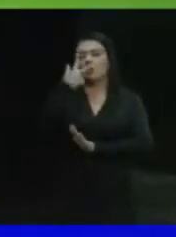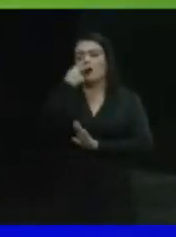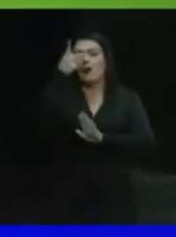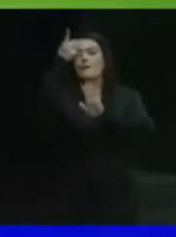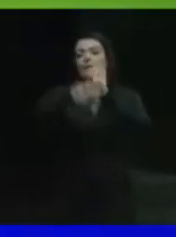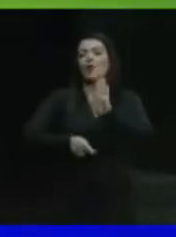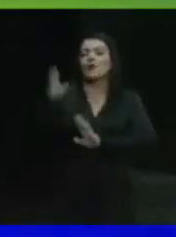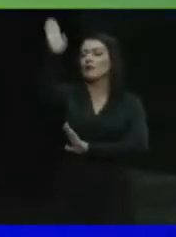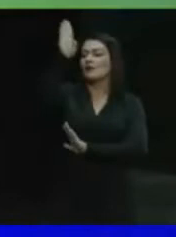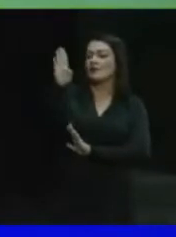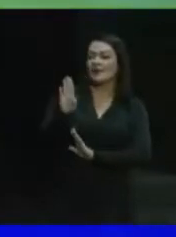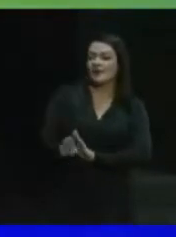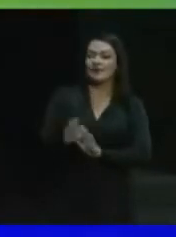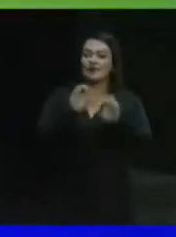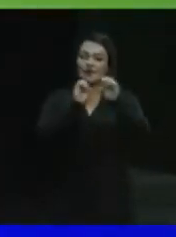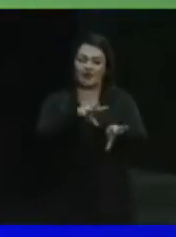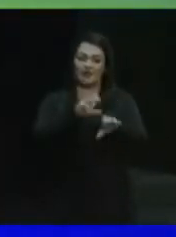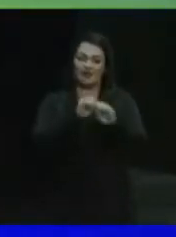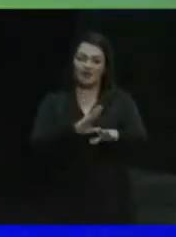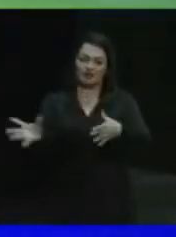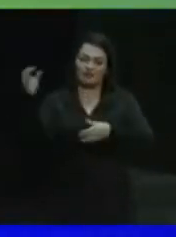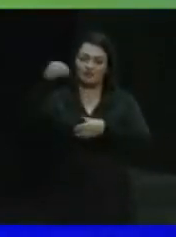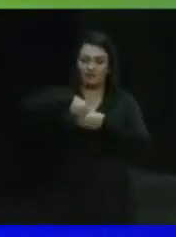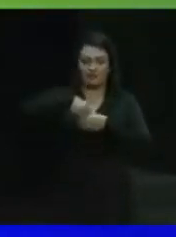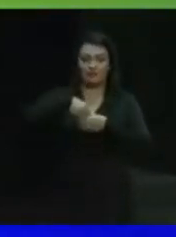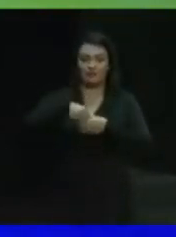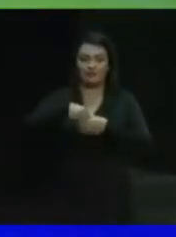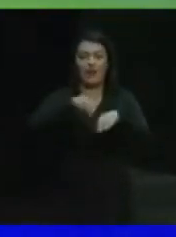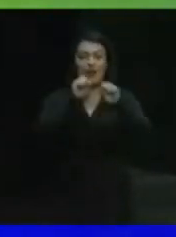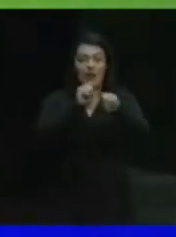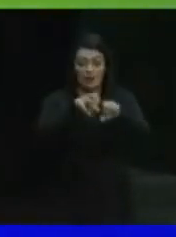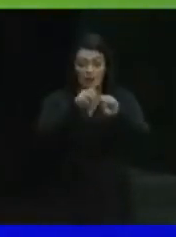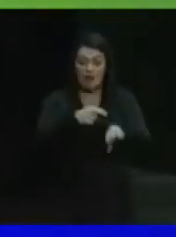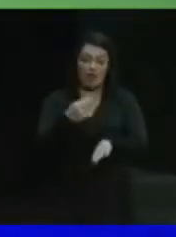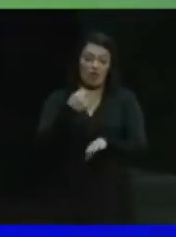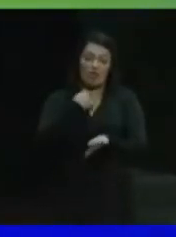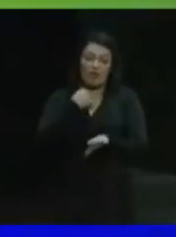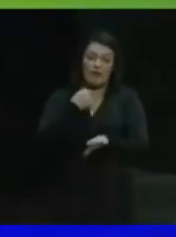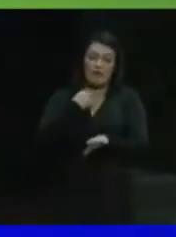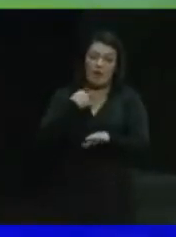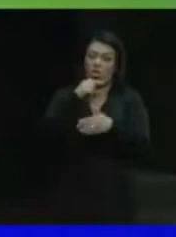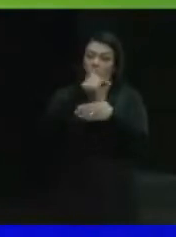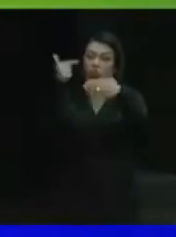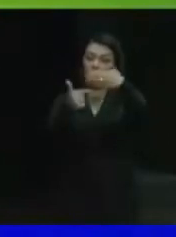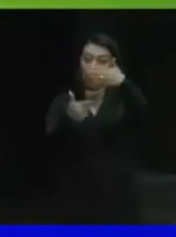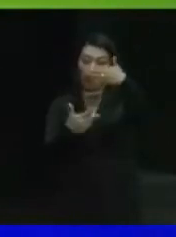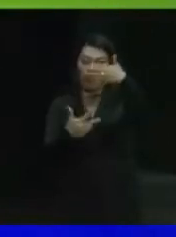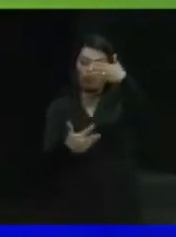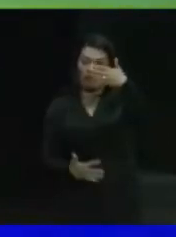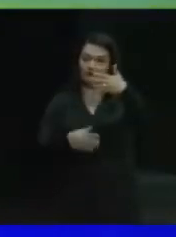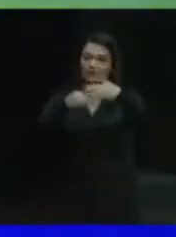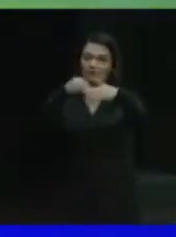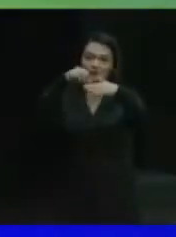programa nacional de educação. Educação não pode ficar em segundo ou terceiro